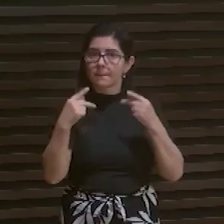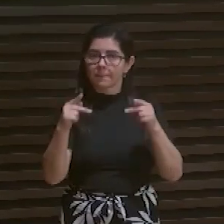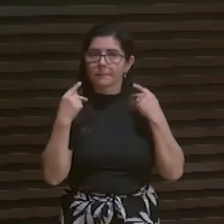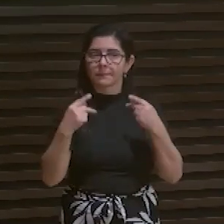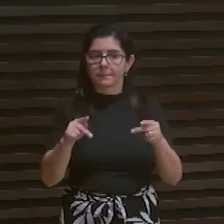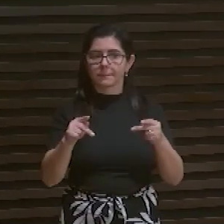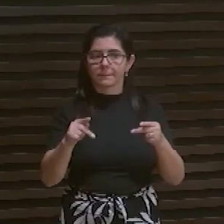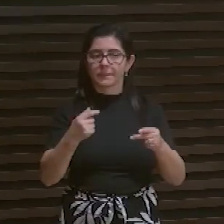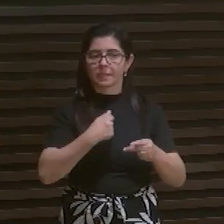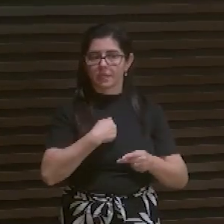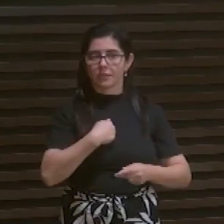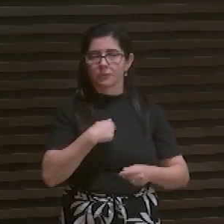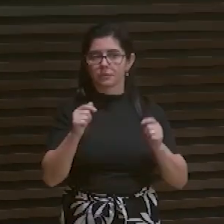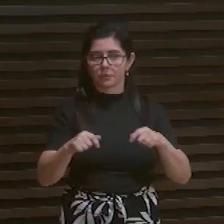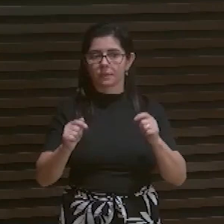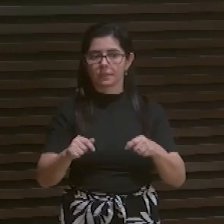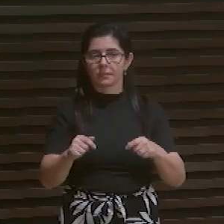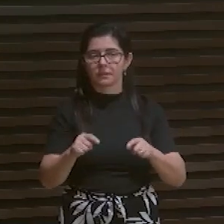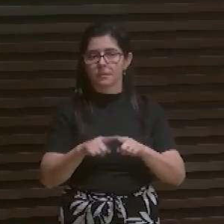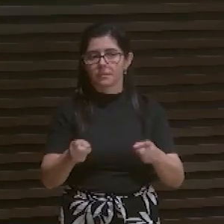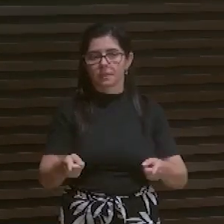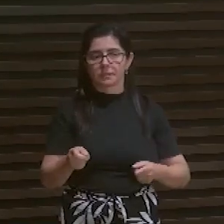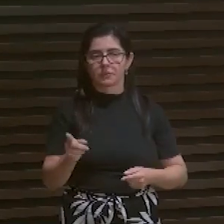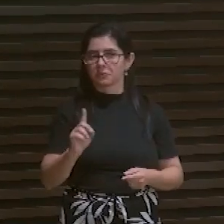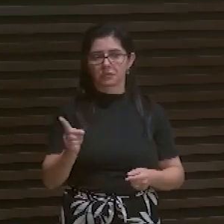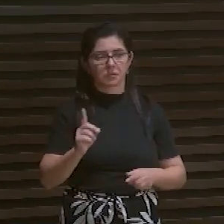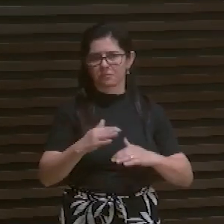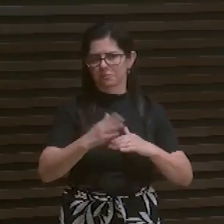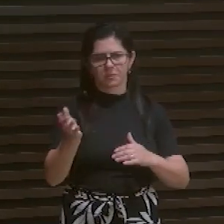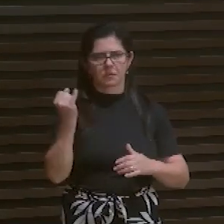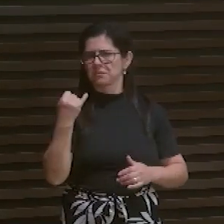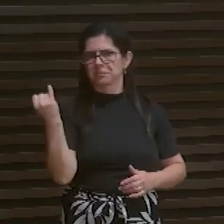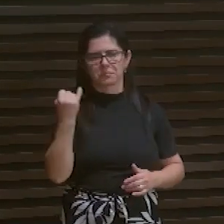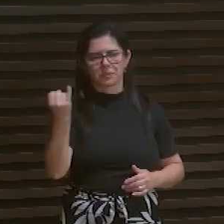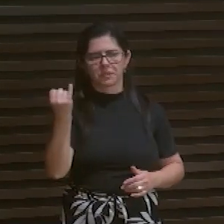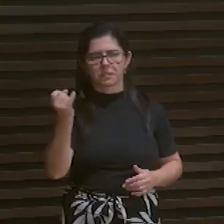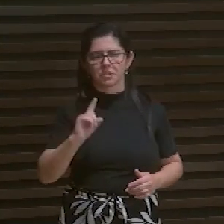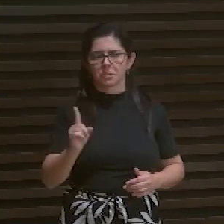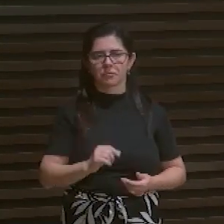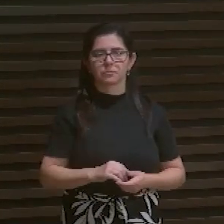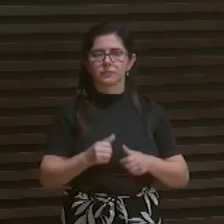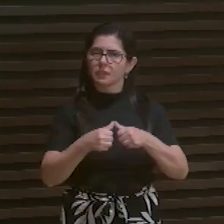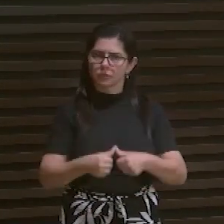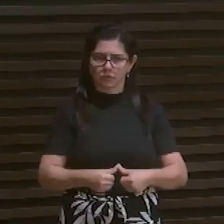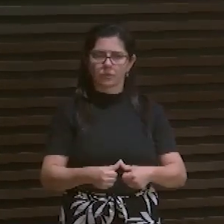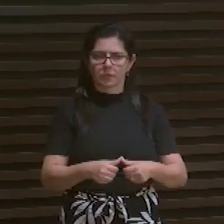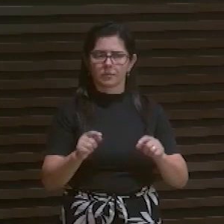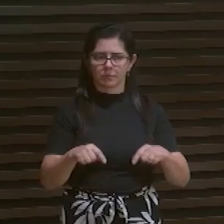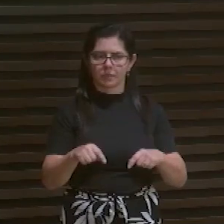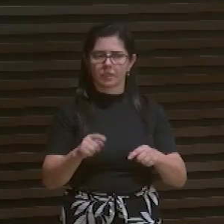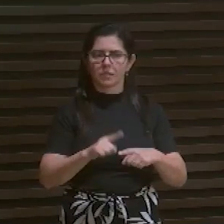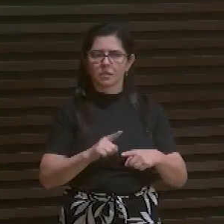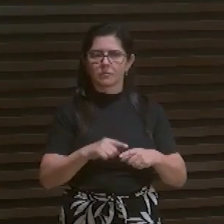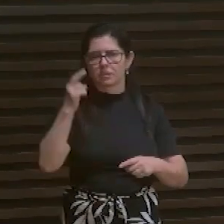estou num cargo elevado, ou sou mais ou menos do que alguém aqui. Eu estou aqui porque o Senhor me colocou aqui agora para ser